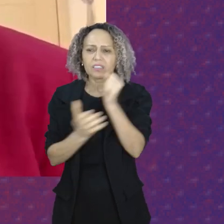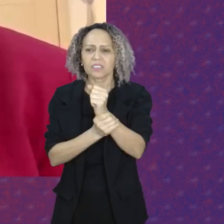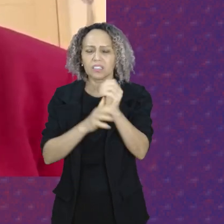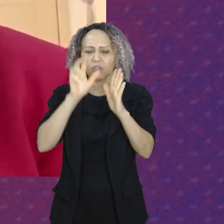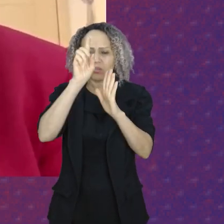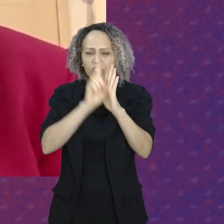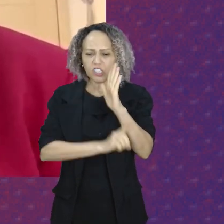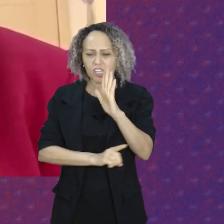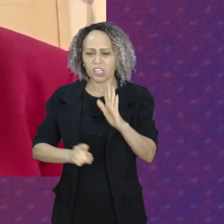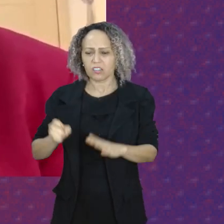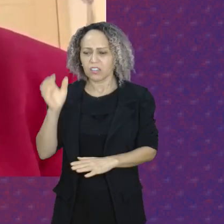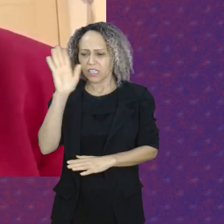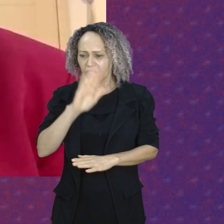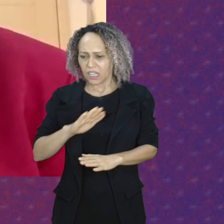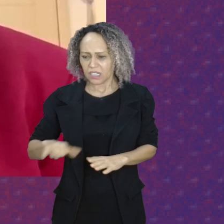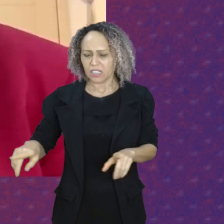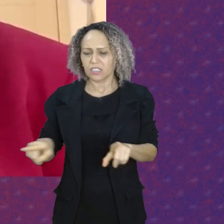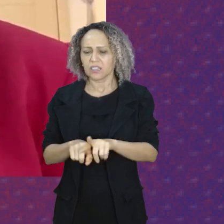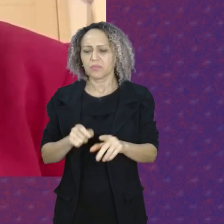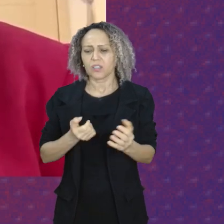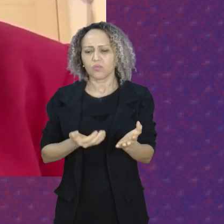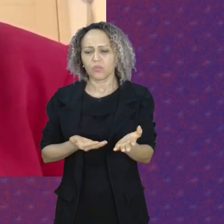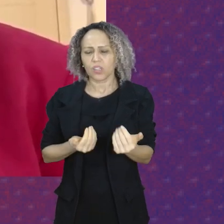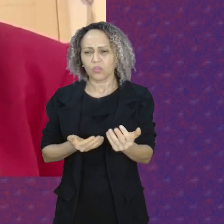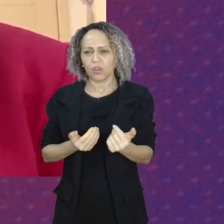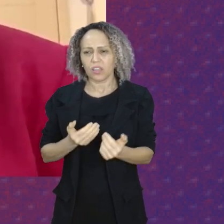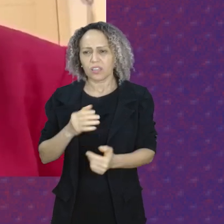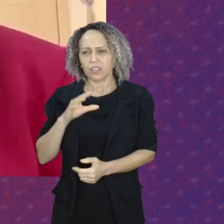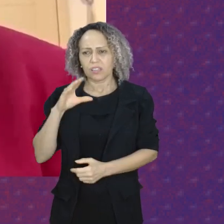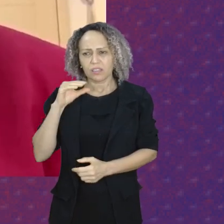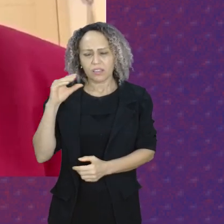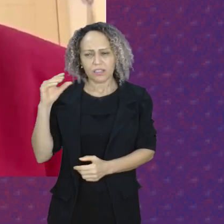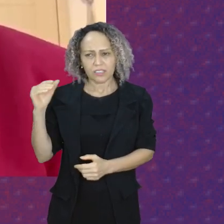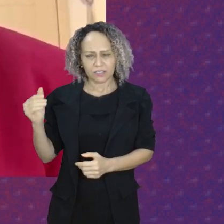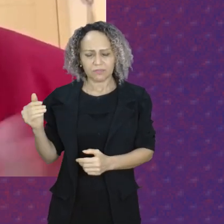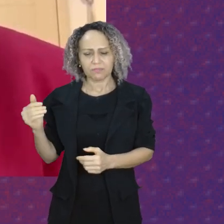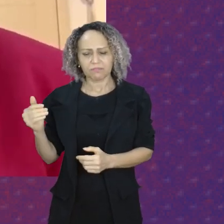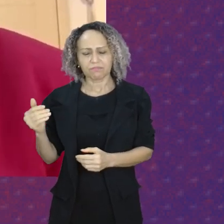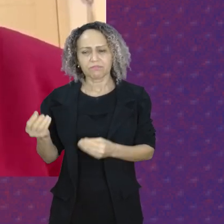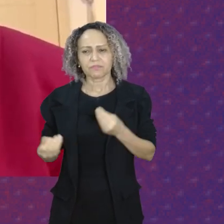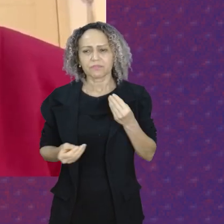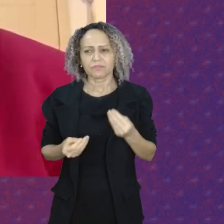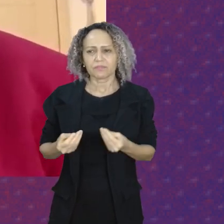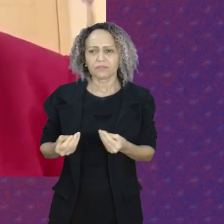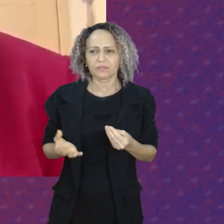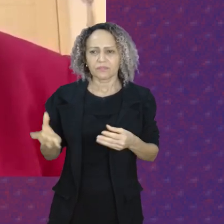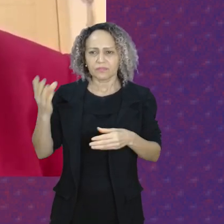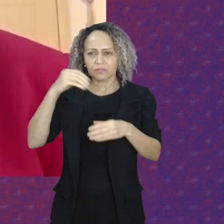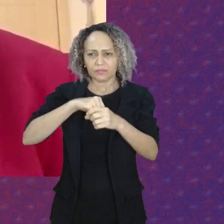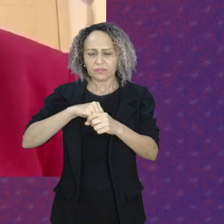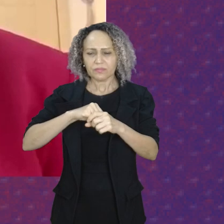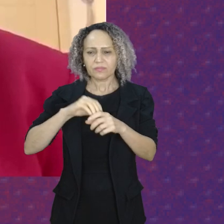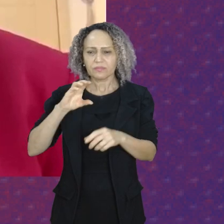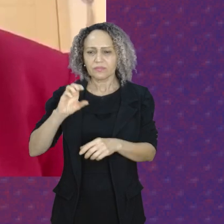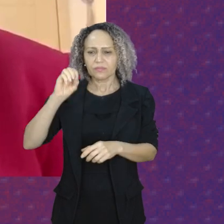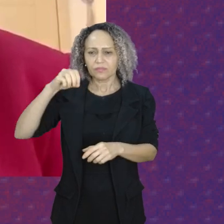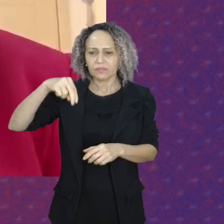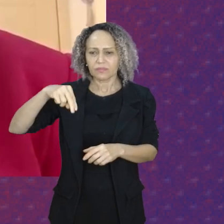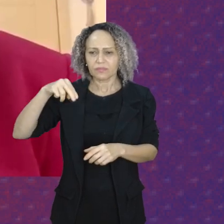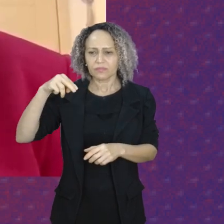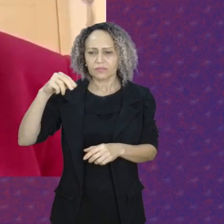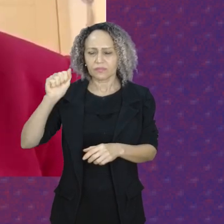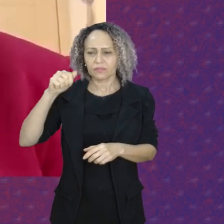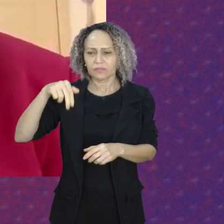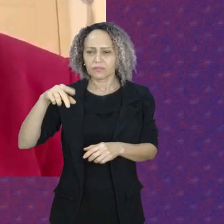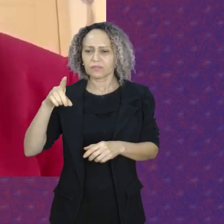da Criança e do Adolescente, e vinculado ao CONANDA, né, que era o Conselho da Criança e do Adolescente, e foram